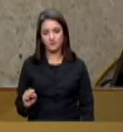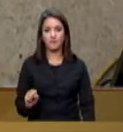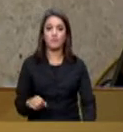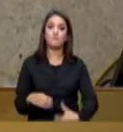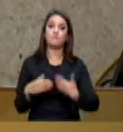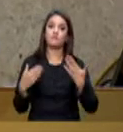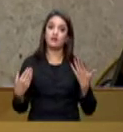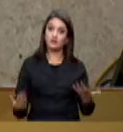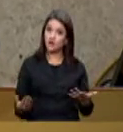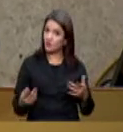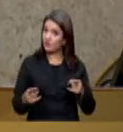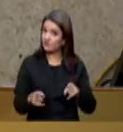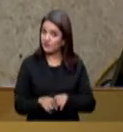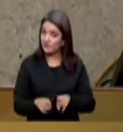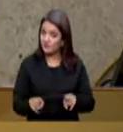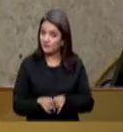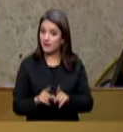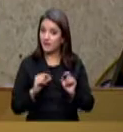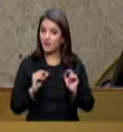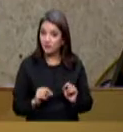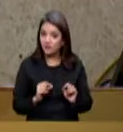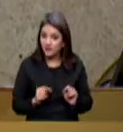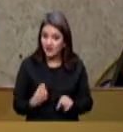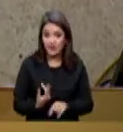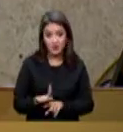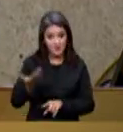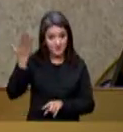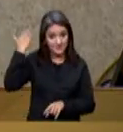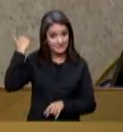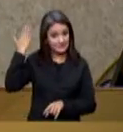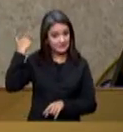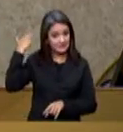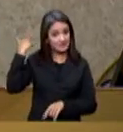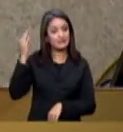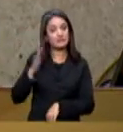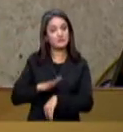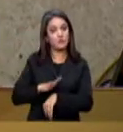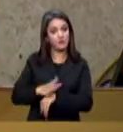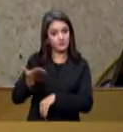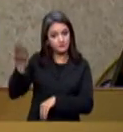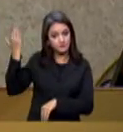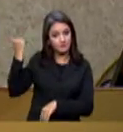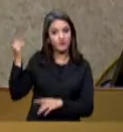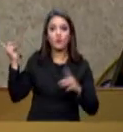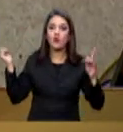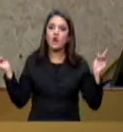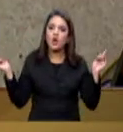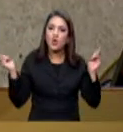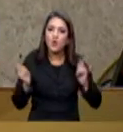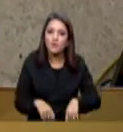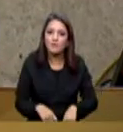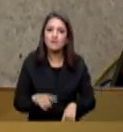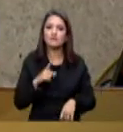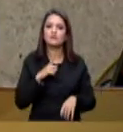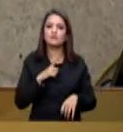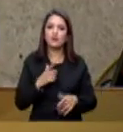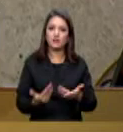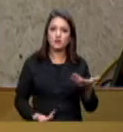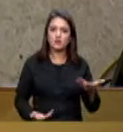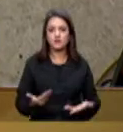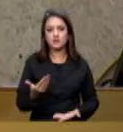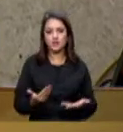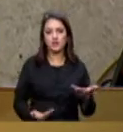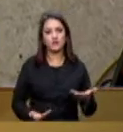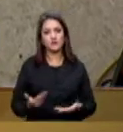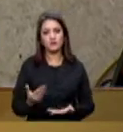Cumpre contextualizar que, naquele momento histórico, a competência para a prestação de serviço de saneamento